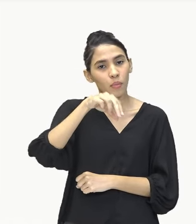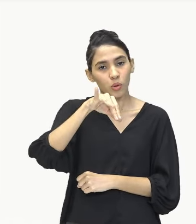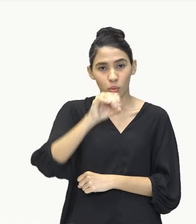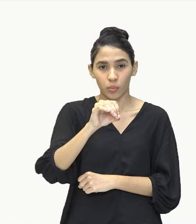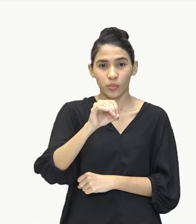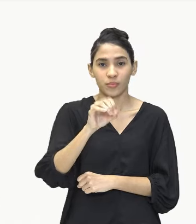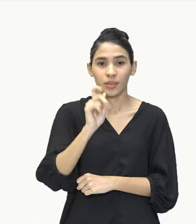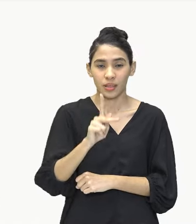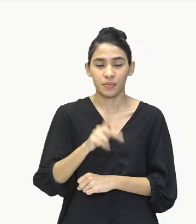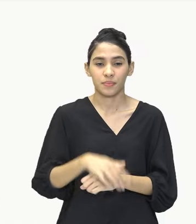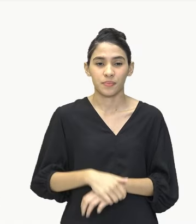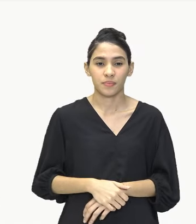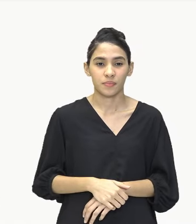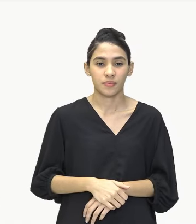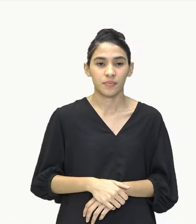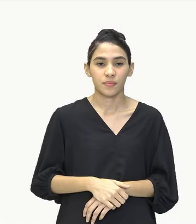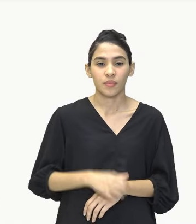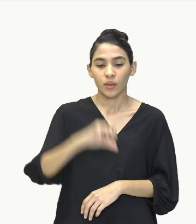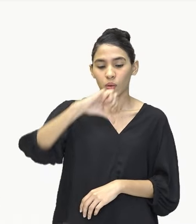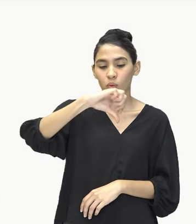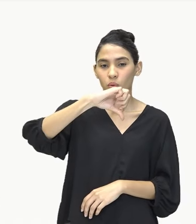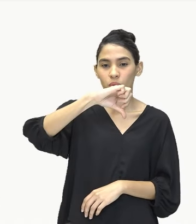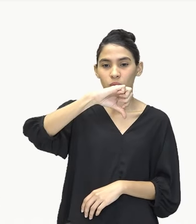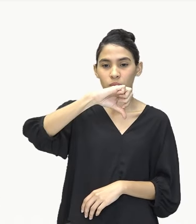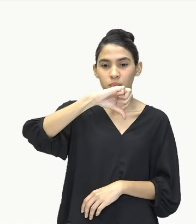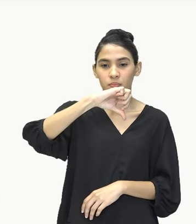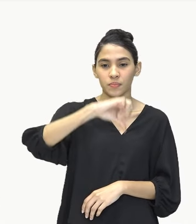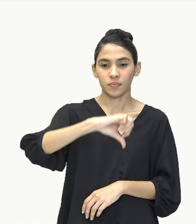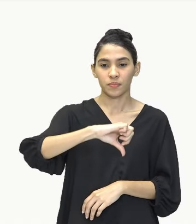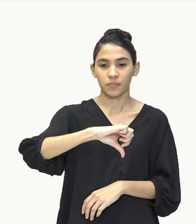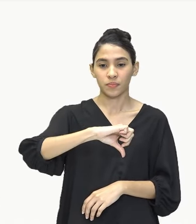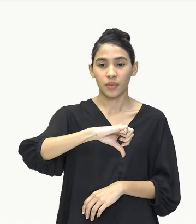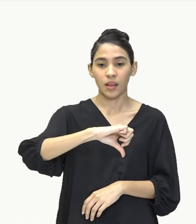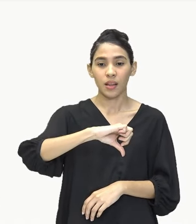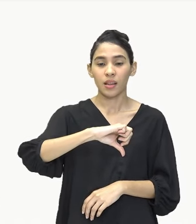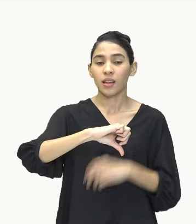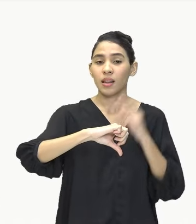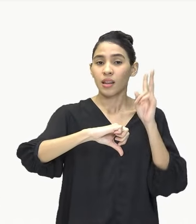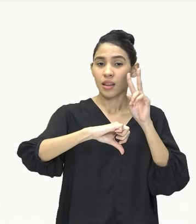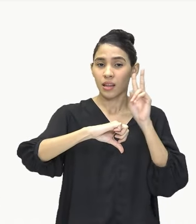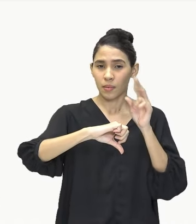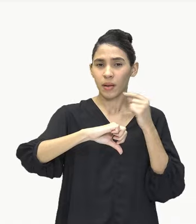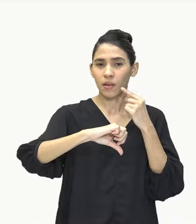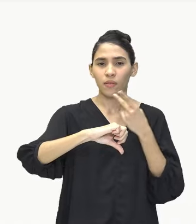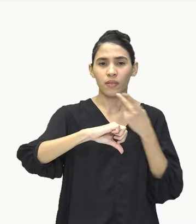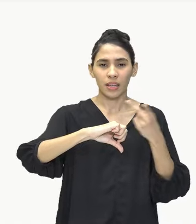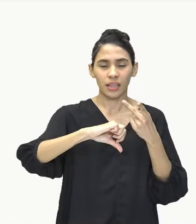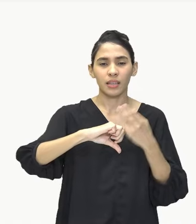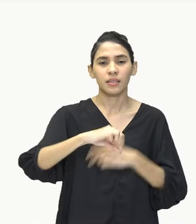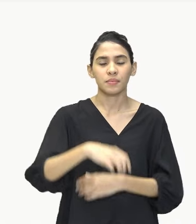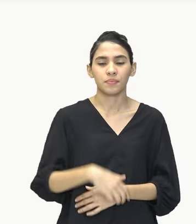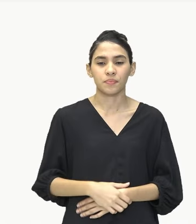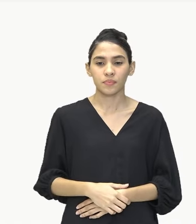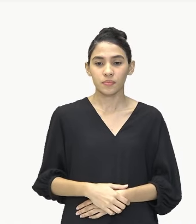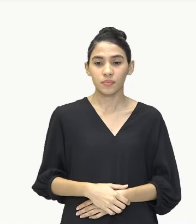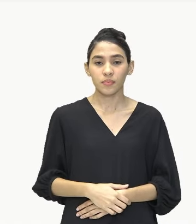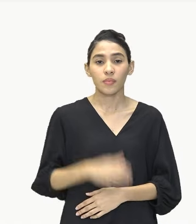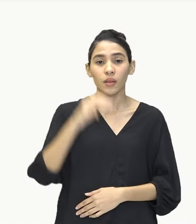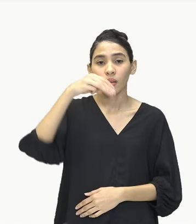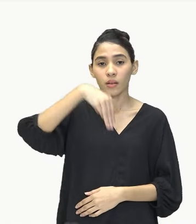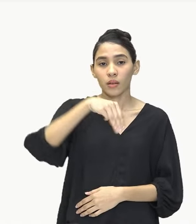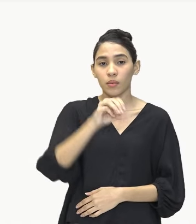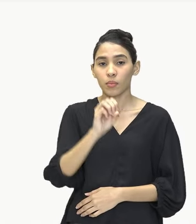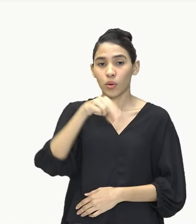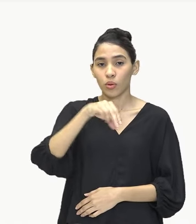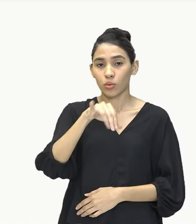Ok? Aqui, ó, aparece só ele. Lembra que eu falei que nós lemos, na verdade, lá na definição, o monômio é uma